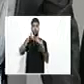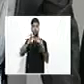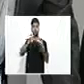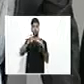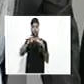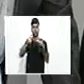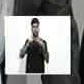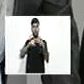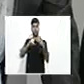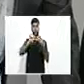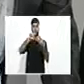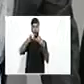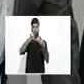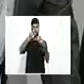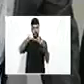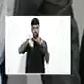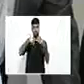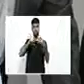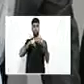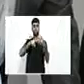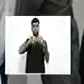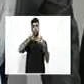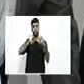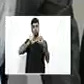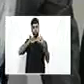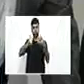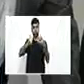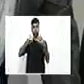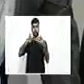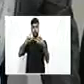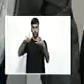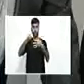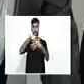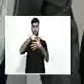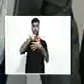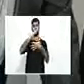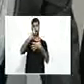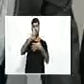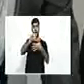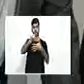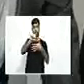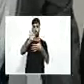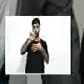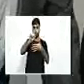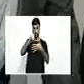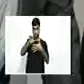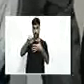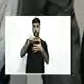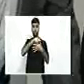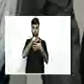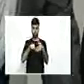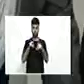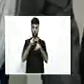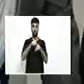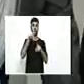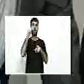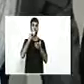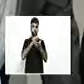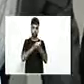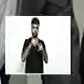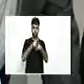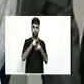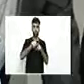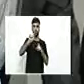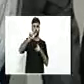Adilson e Júlio César e Carlos Tadeu o Senor Sebastião deixou também a esposa aa de